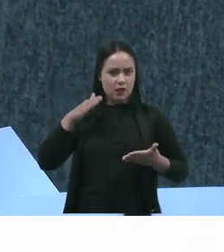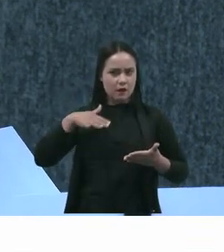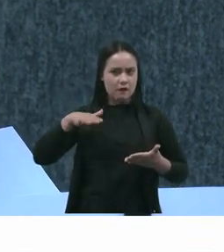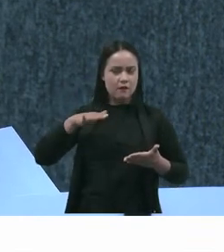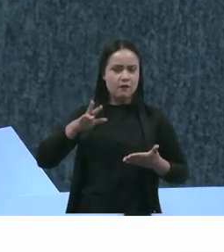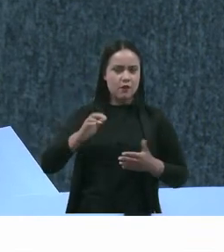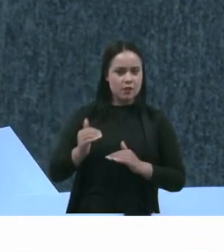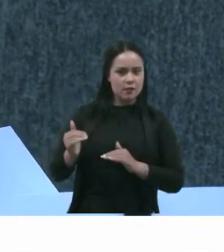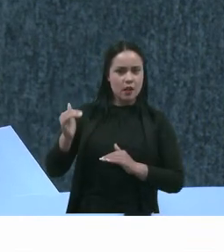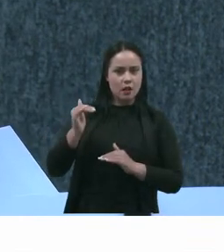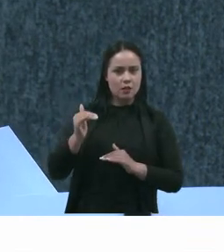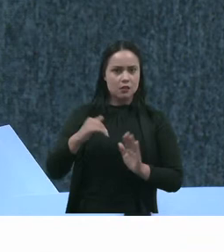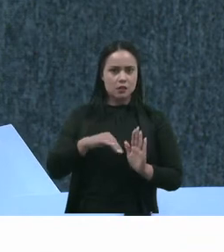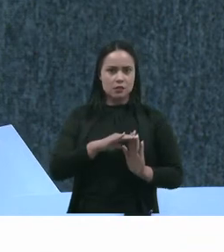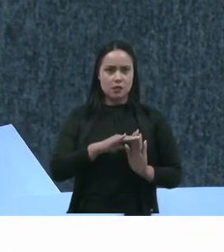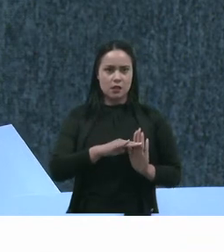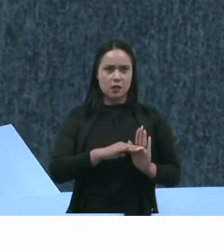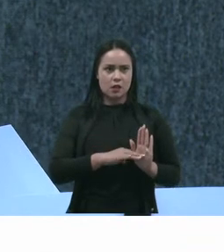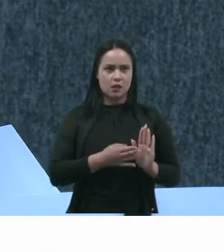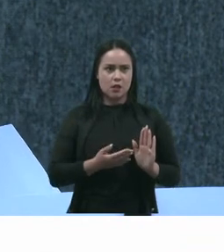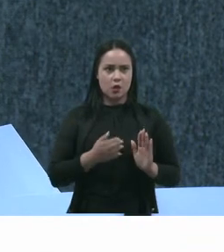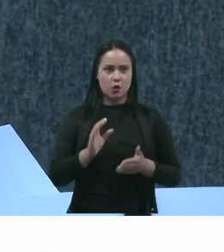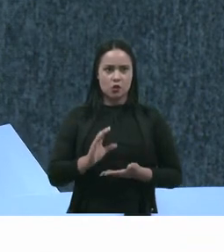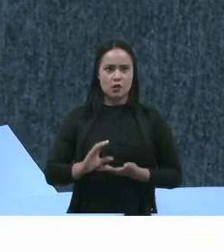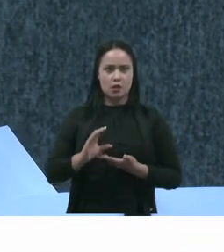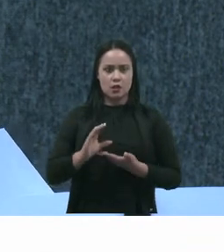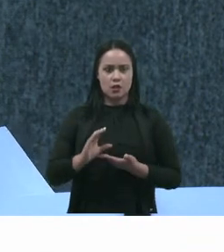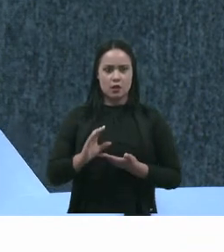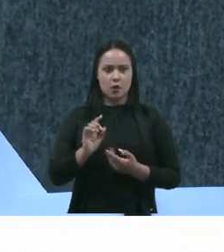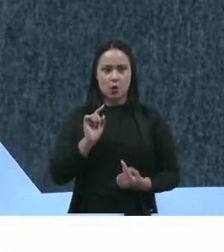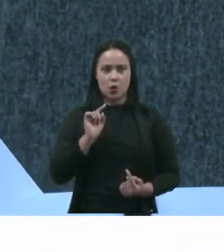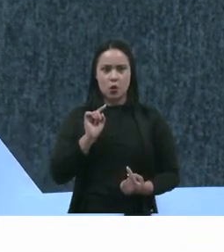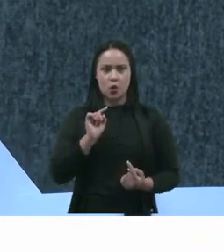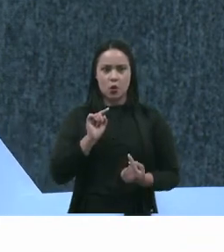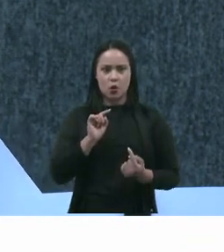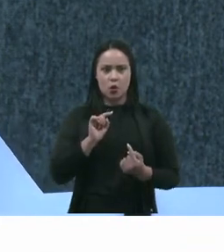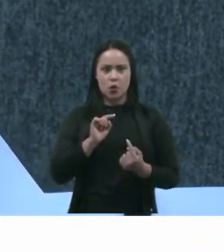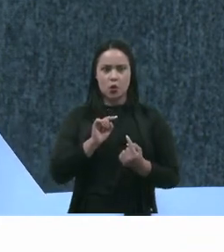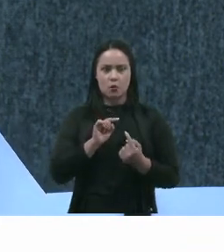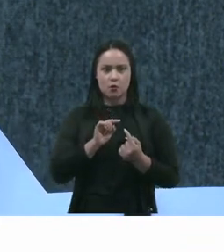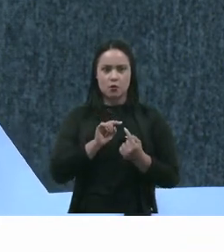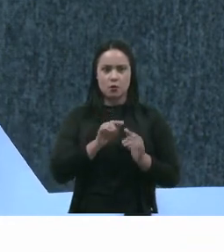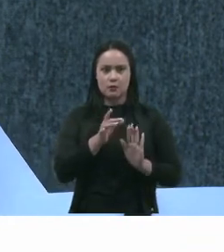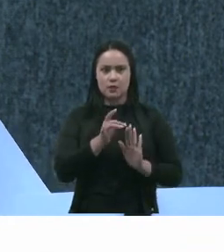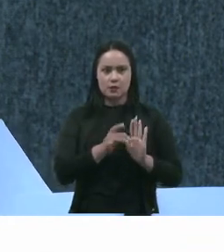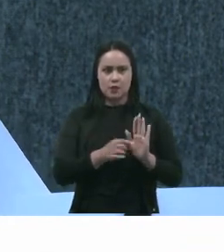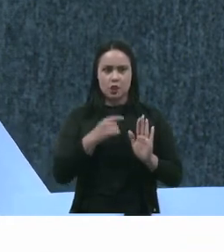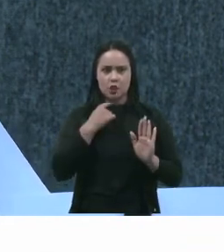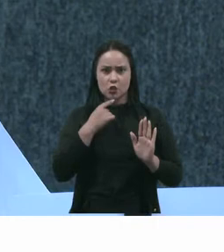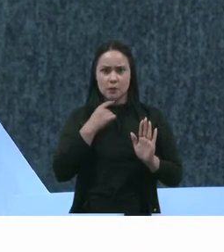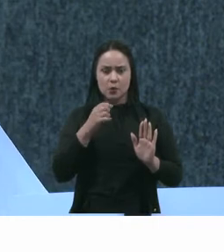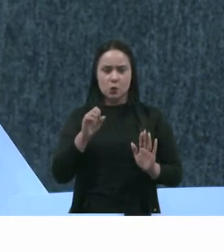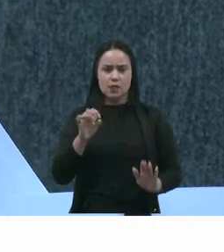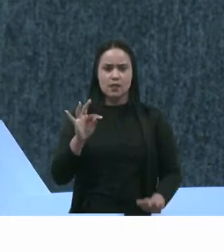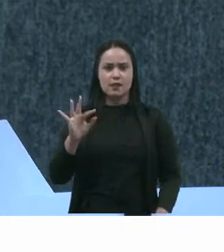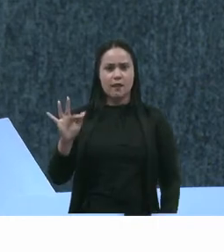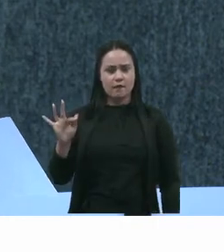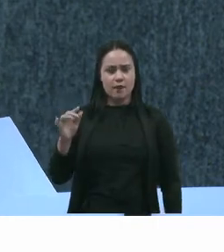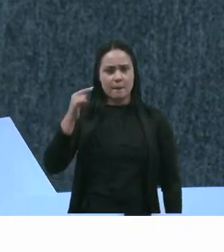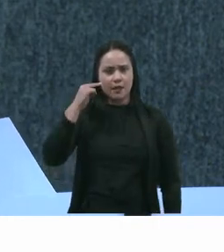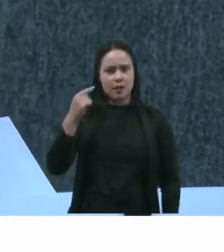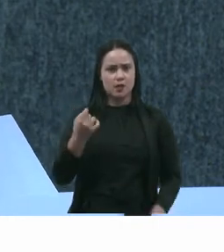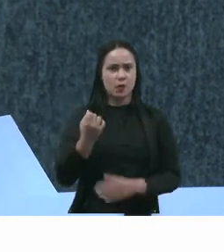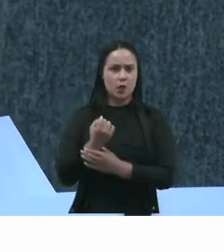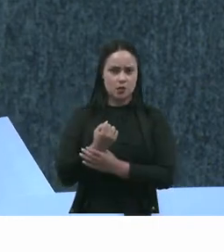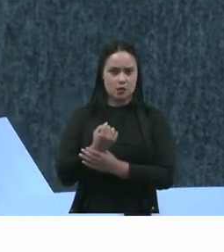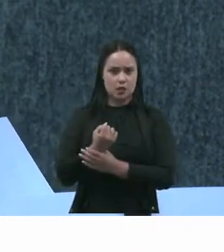Excelência registrou, conselheira, foi objeto, o ponto específico de questionamento no Supremo no mandado de